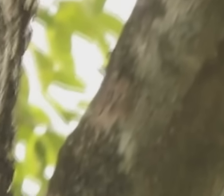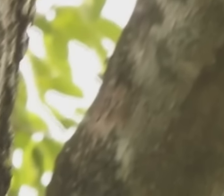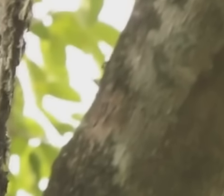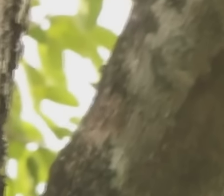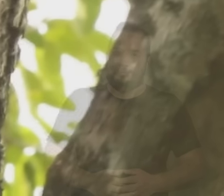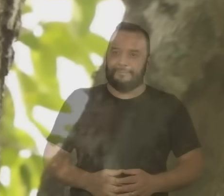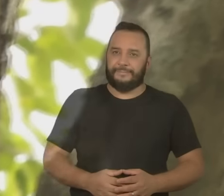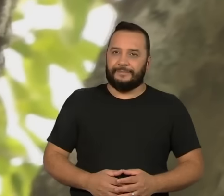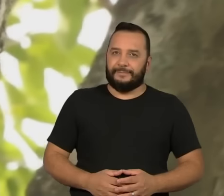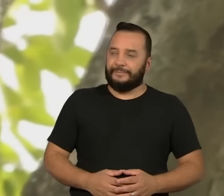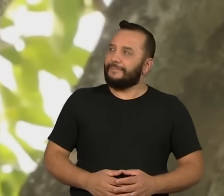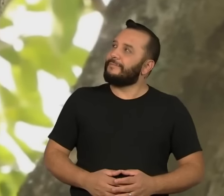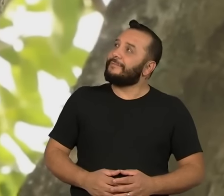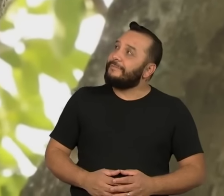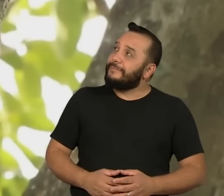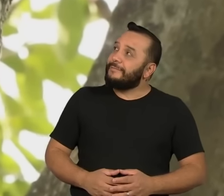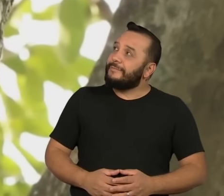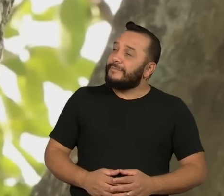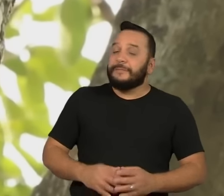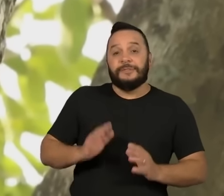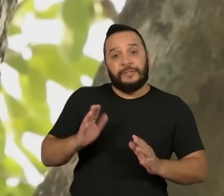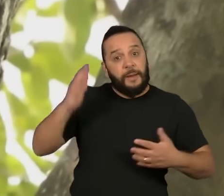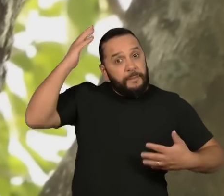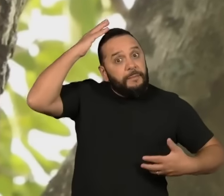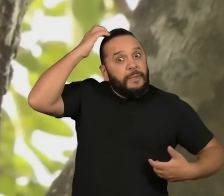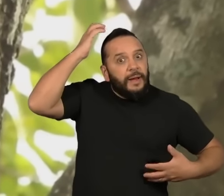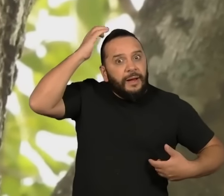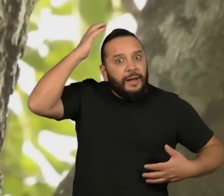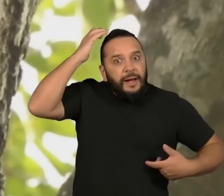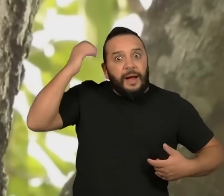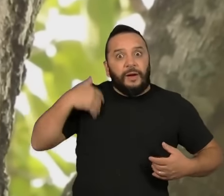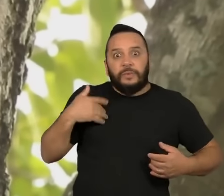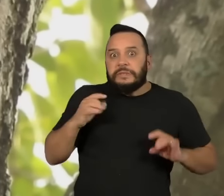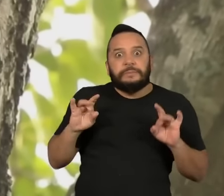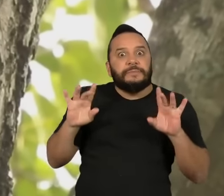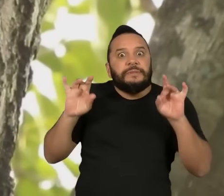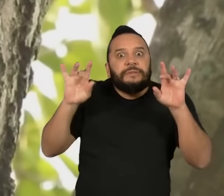Uma das espécies mais raras de primatas do Brasil.